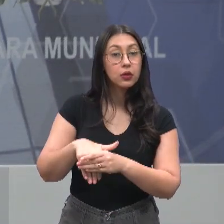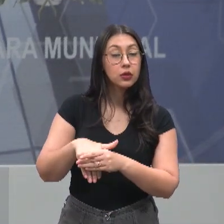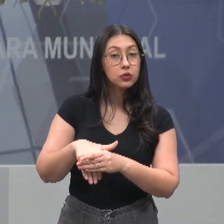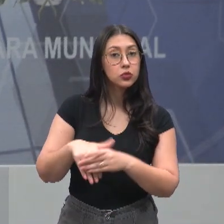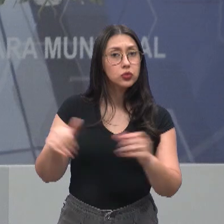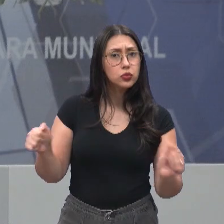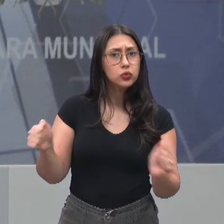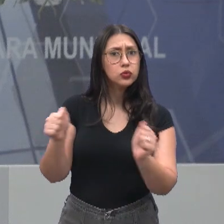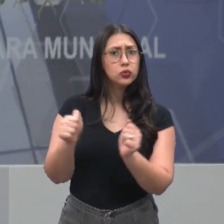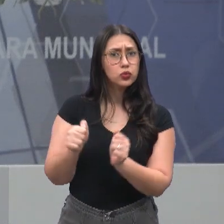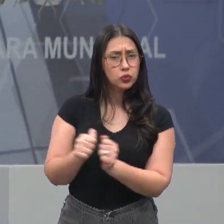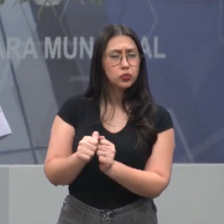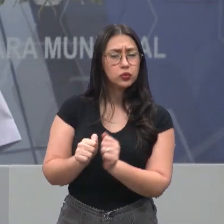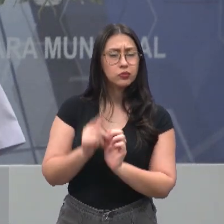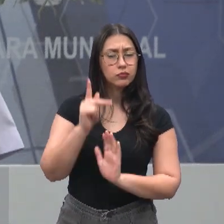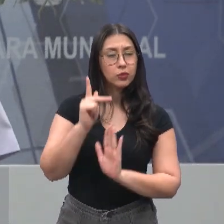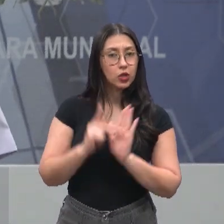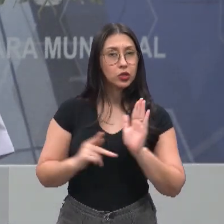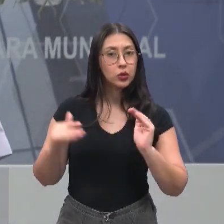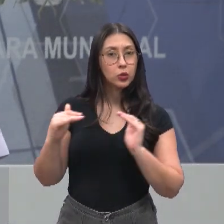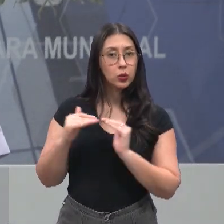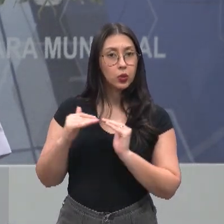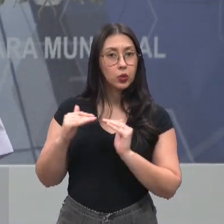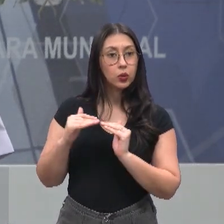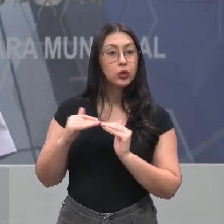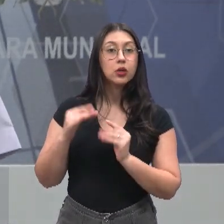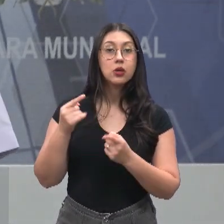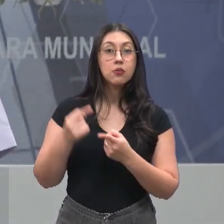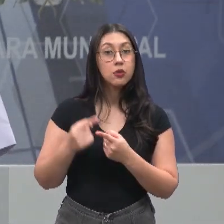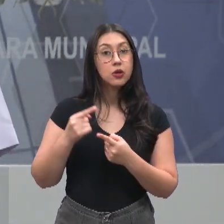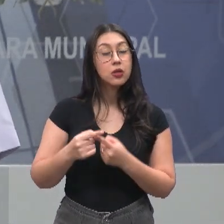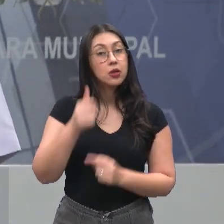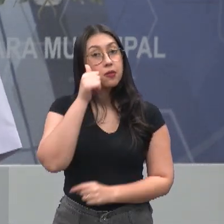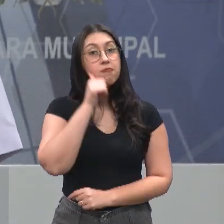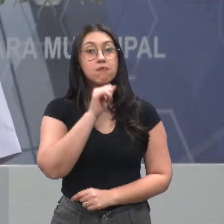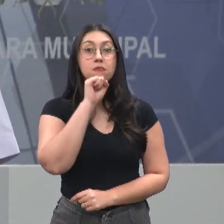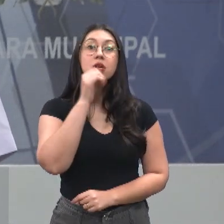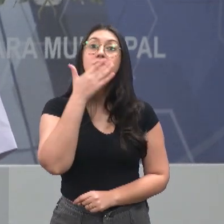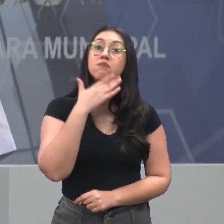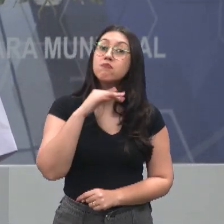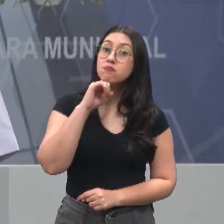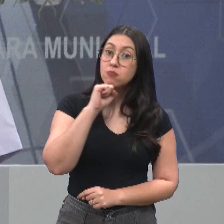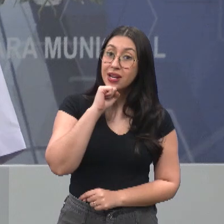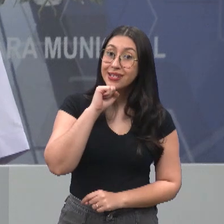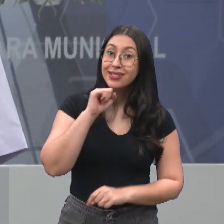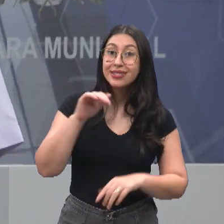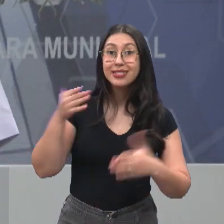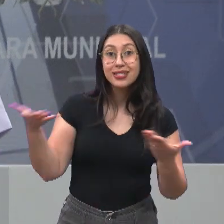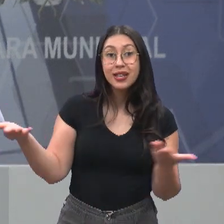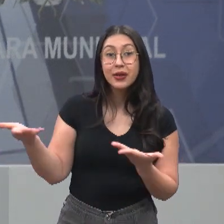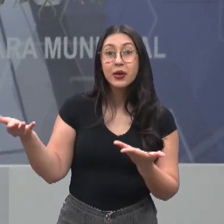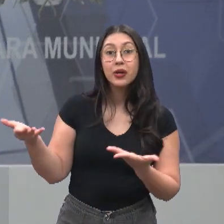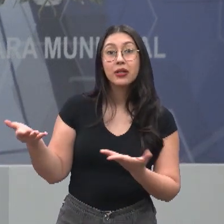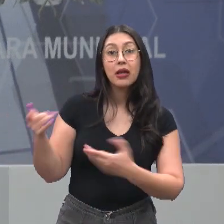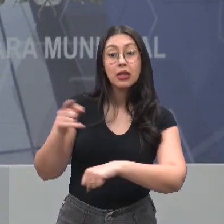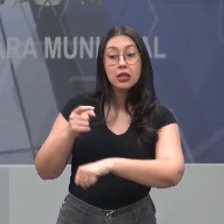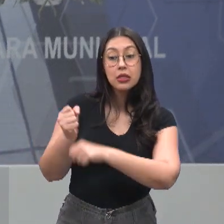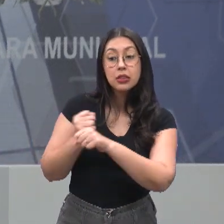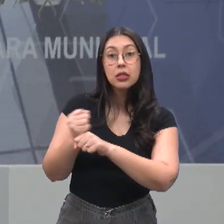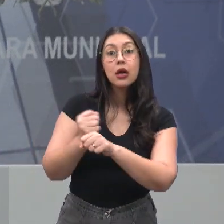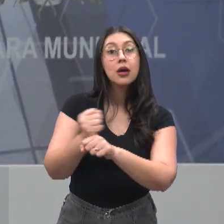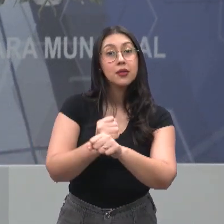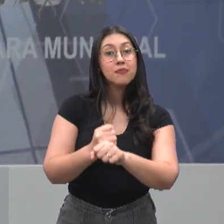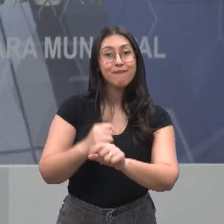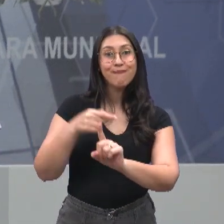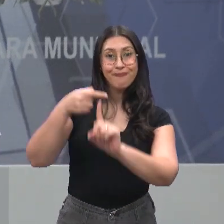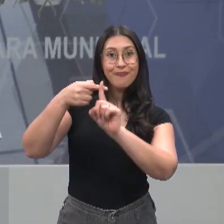unanimemente esse projeto, porque esses pais de família que vão ter alguns anos a mais de tranquilidade. E a